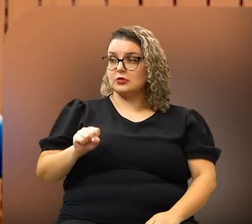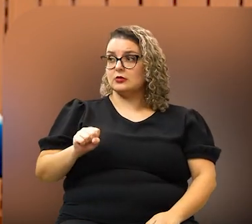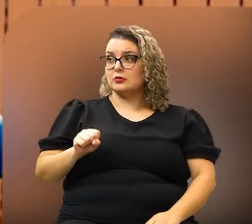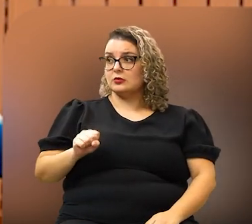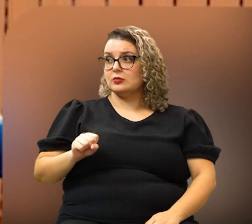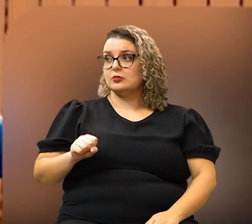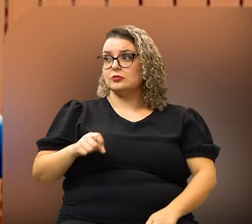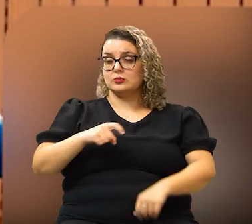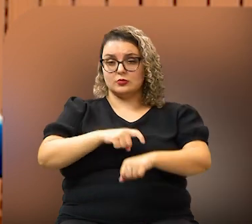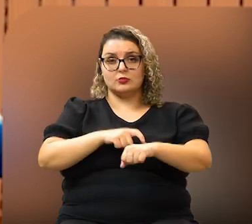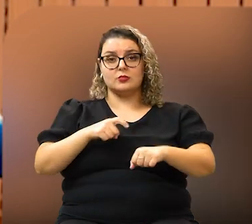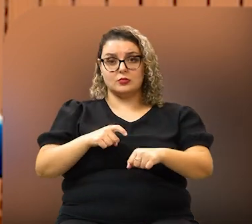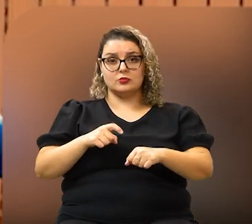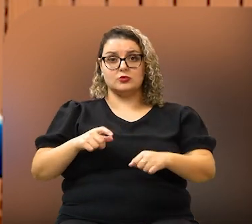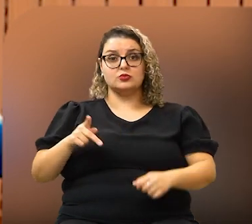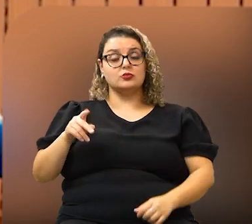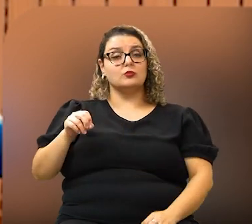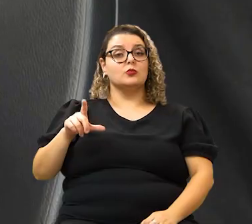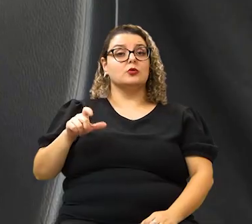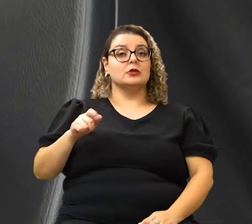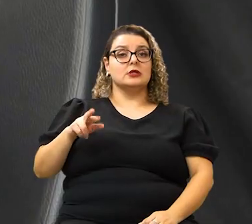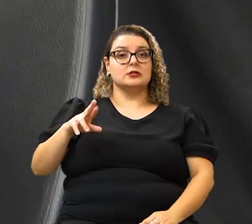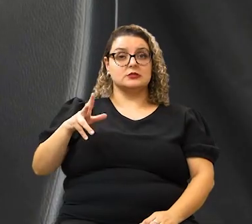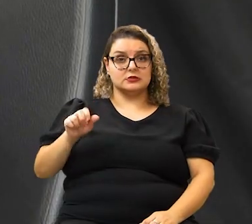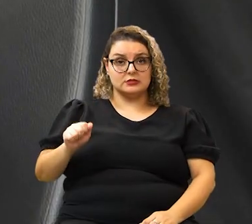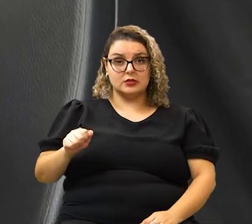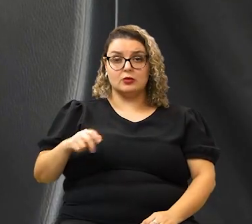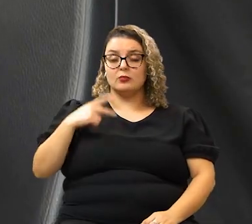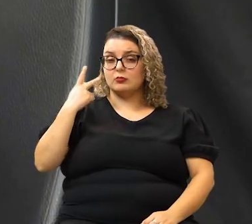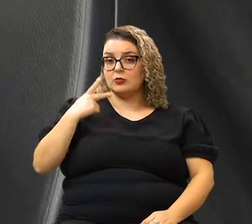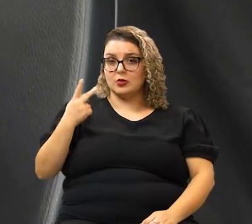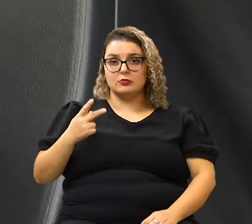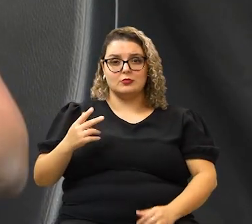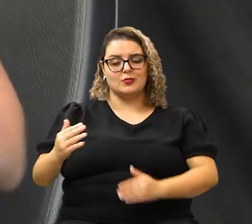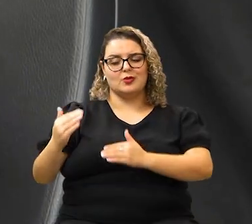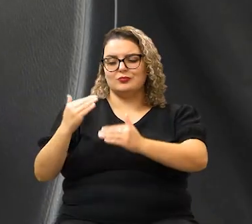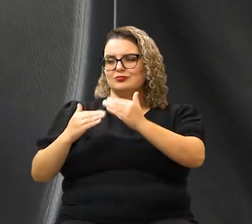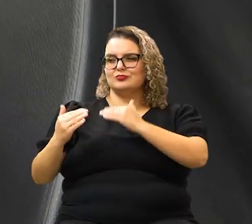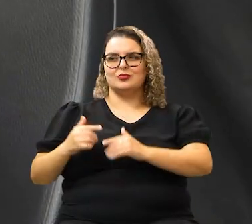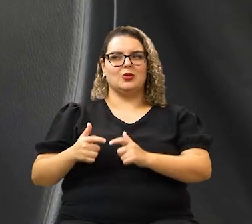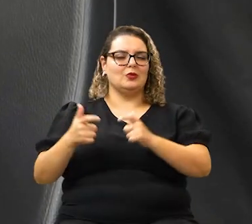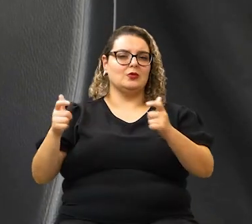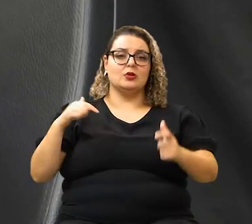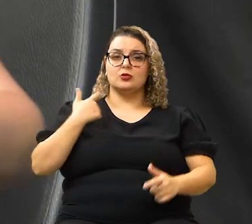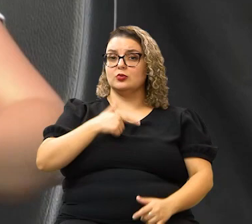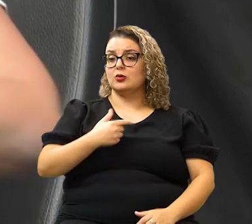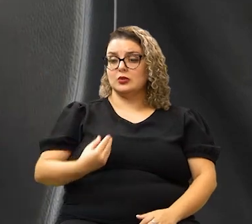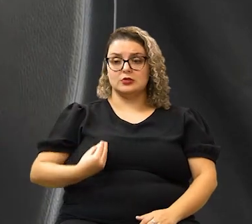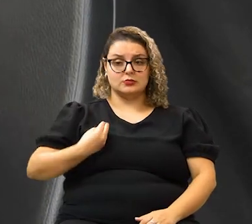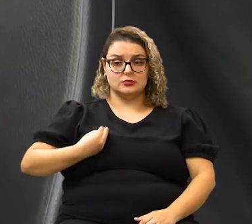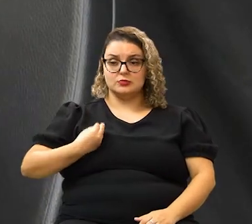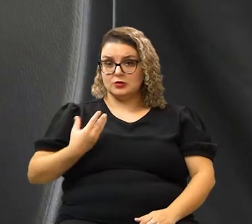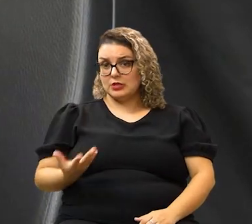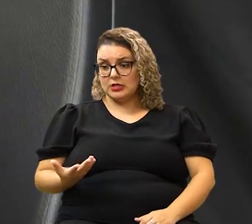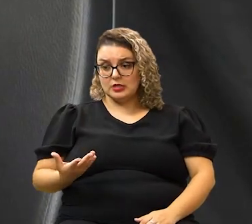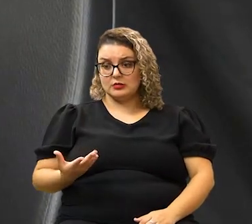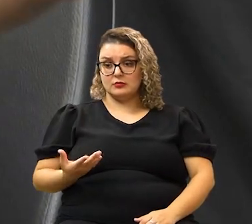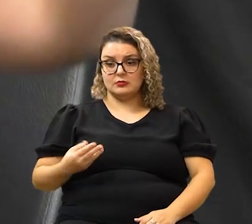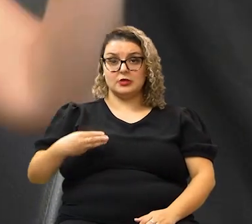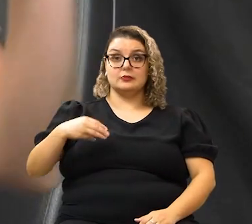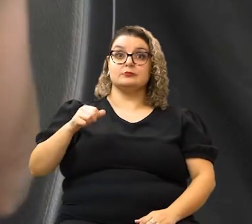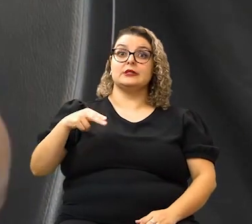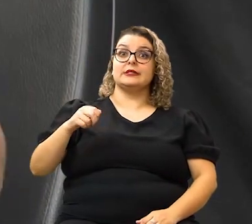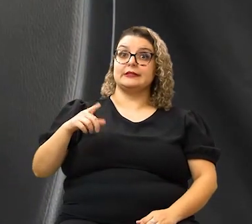retrocessos imensos, né, porque a gente está vivendo aí uma manada, né, onde eu falo de passa boi, passa boiada, não, é uma manada, a manada